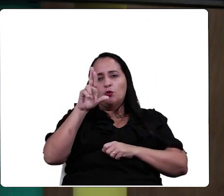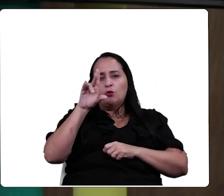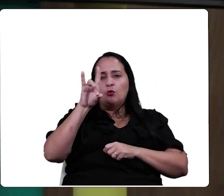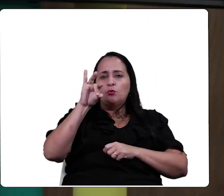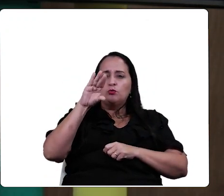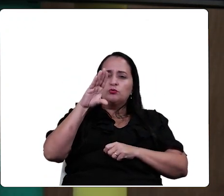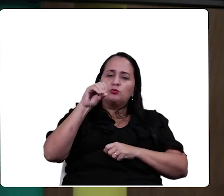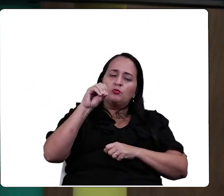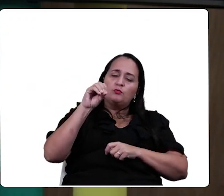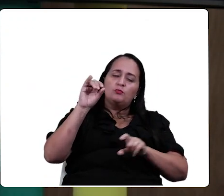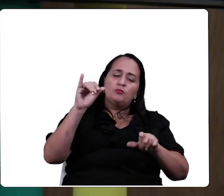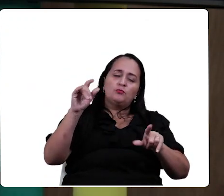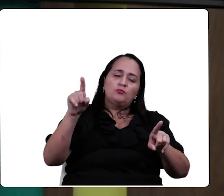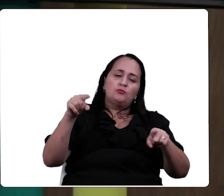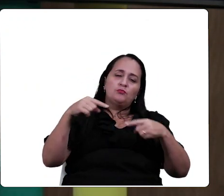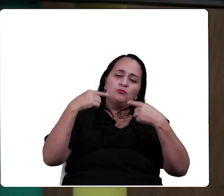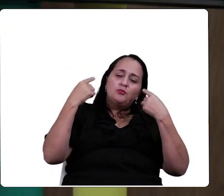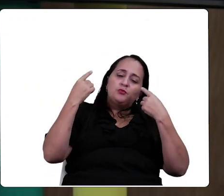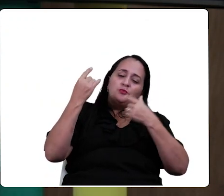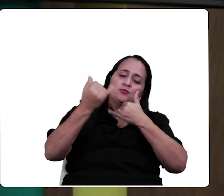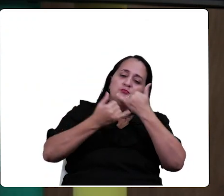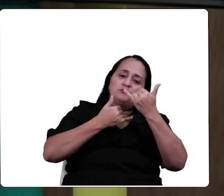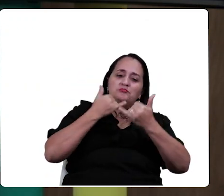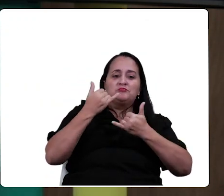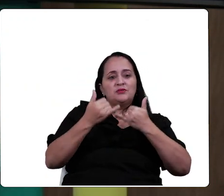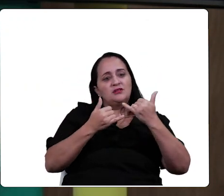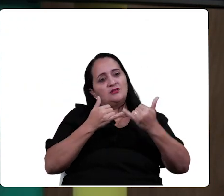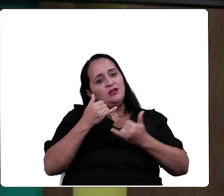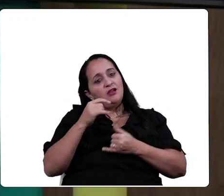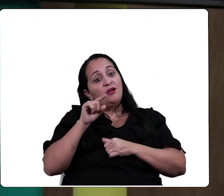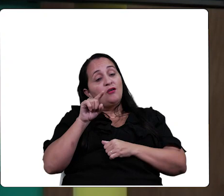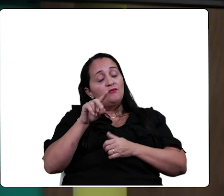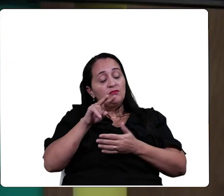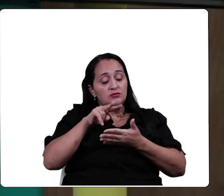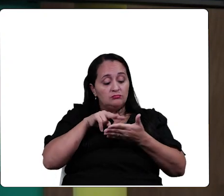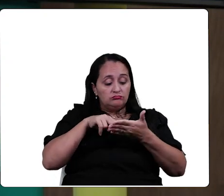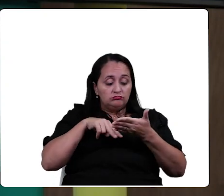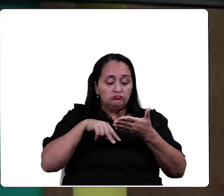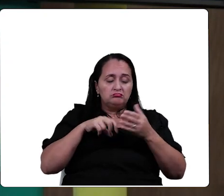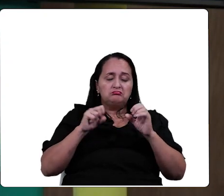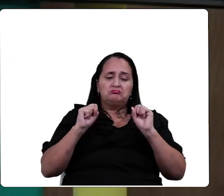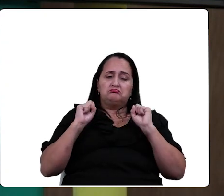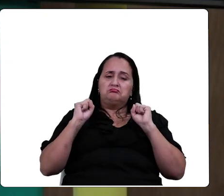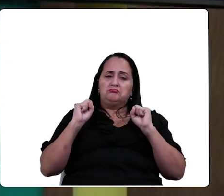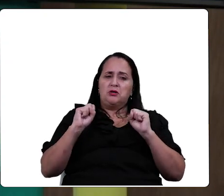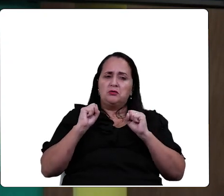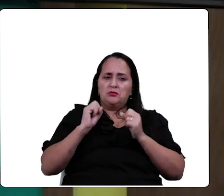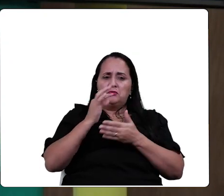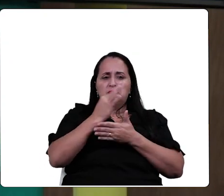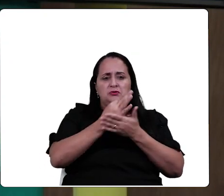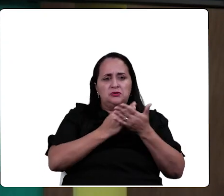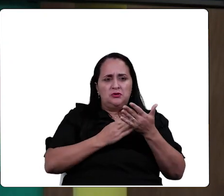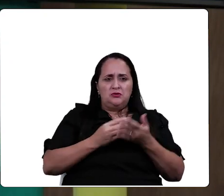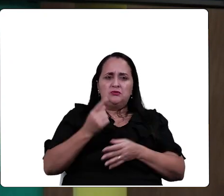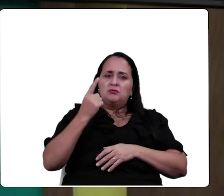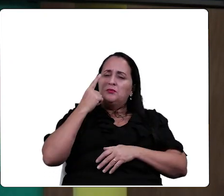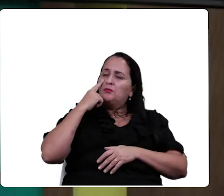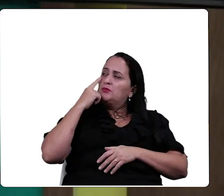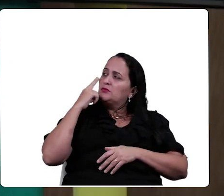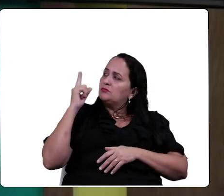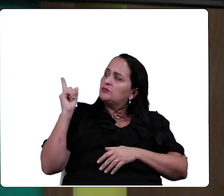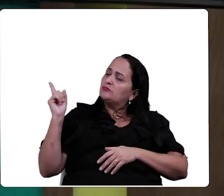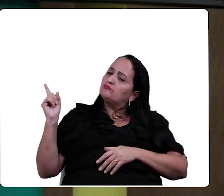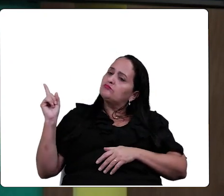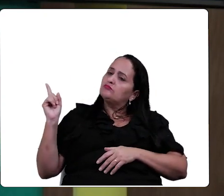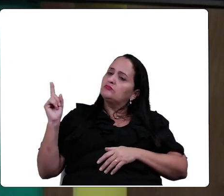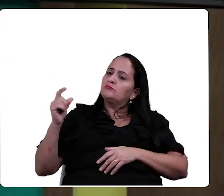Para brincar com você, leitor. Exatamente. Podemos ter em alguns textos, por exemplo, nesse texto que é um de